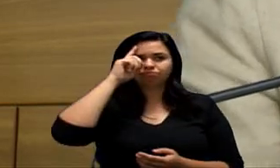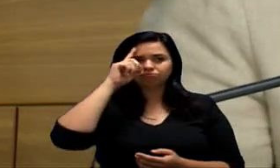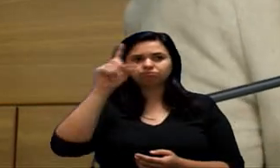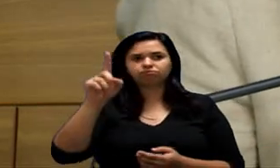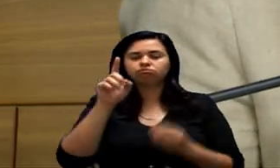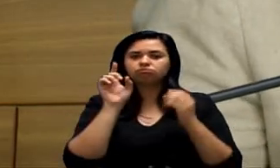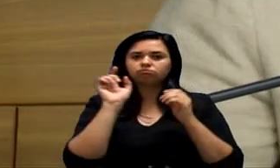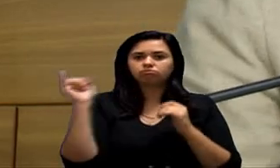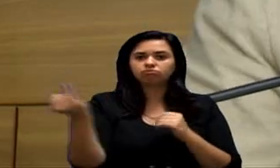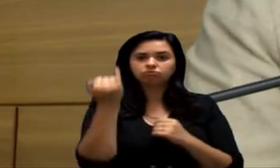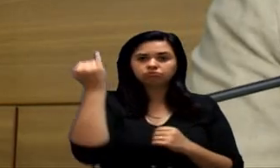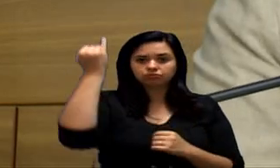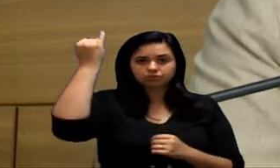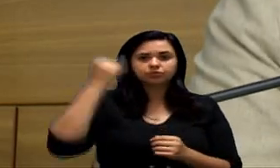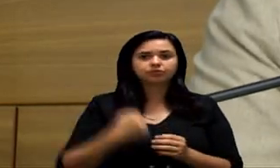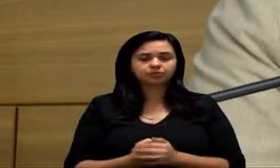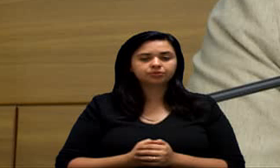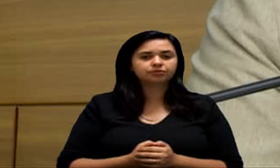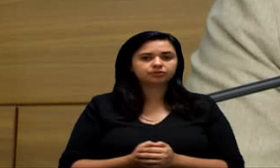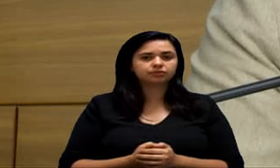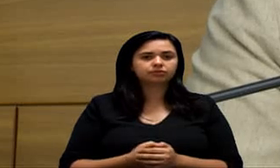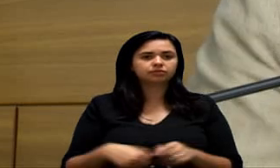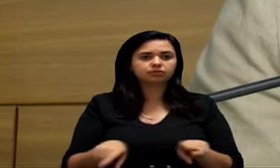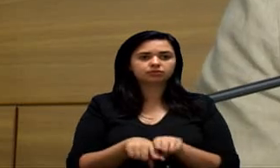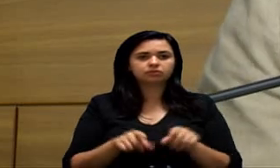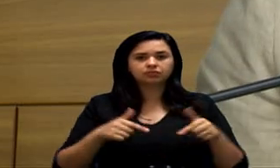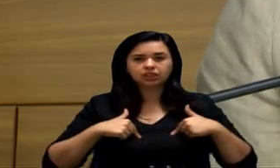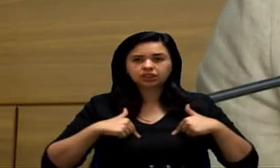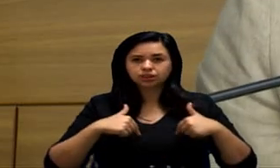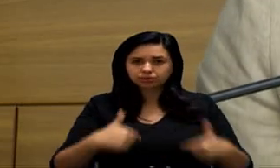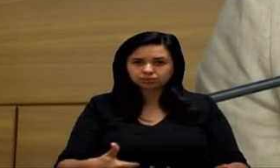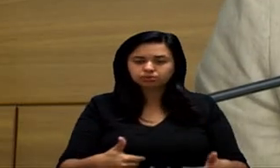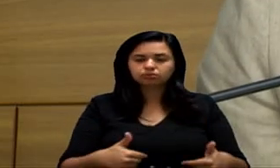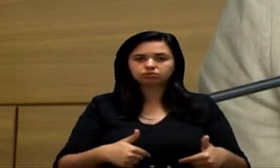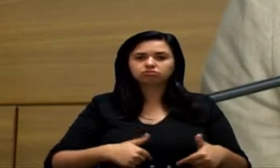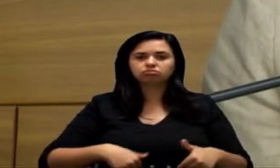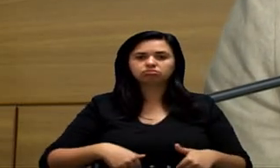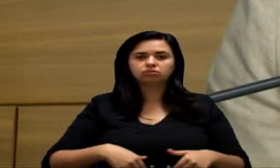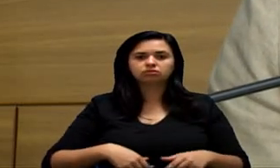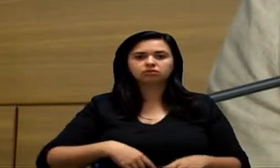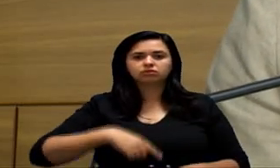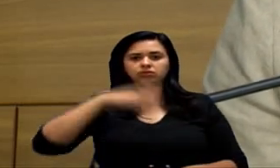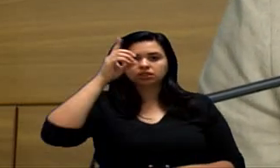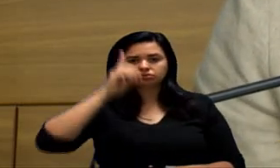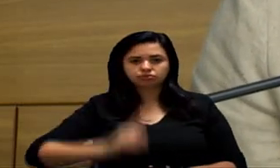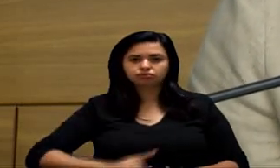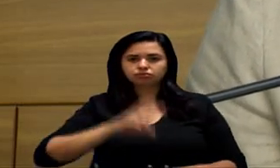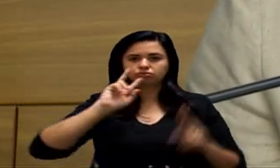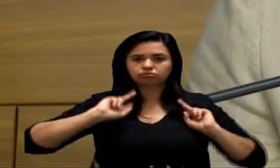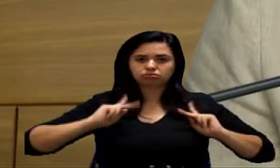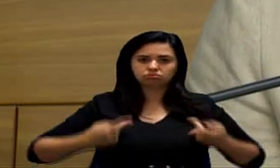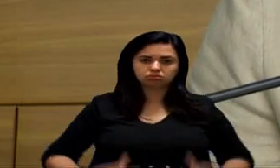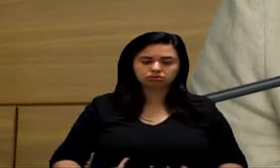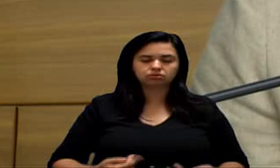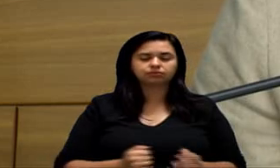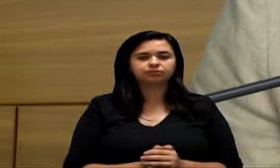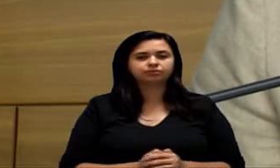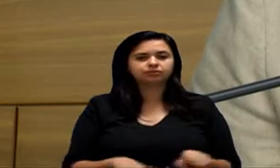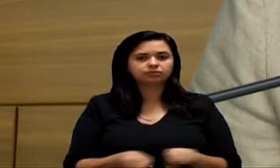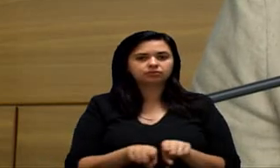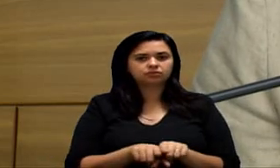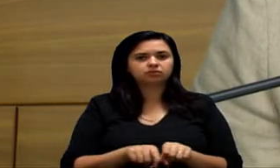este, uma conquista que demarca a luta pelos direitos humanos de crianças e adolescentes no território brasileiro. Chegamos